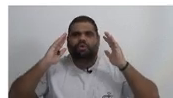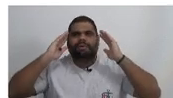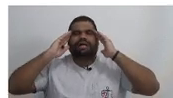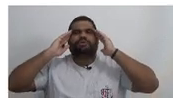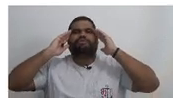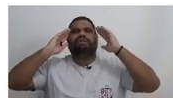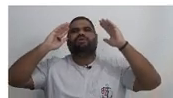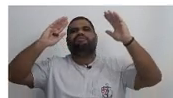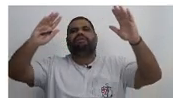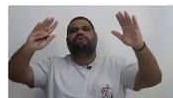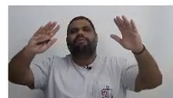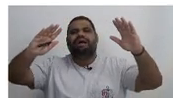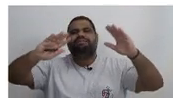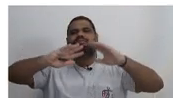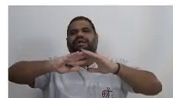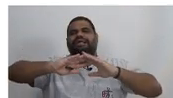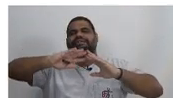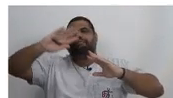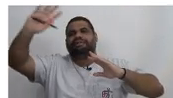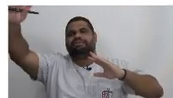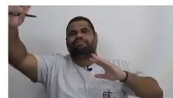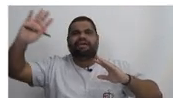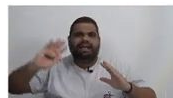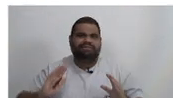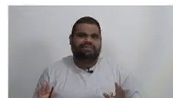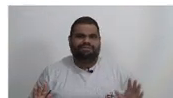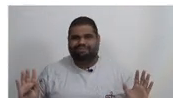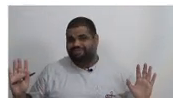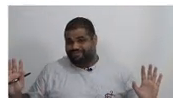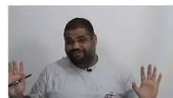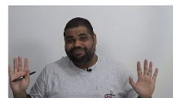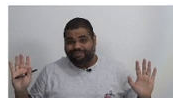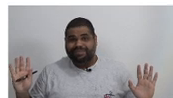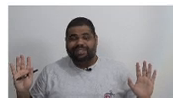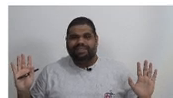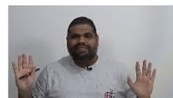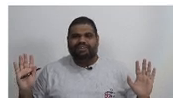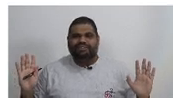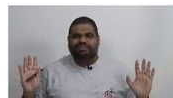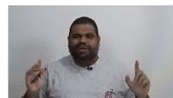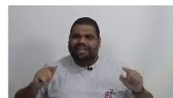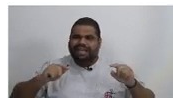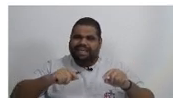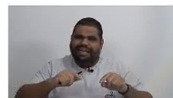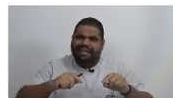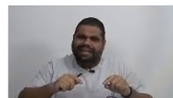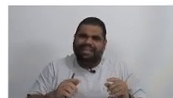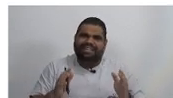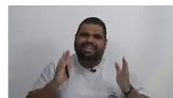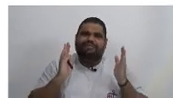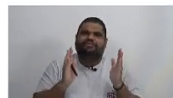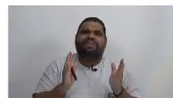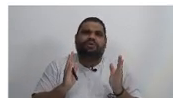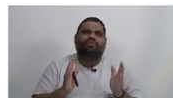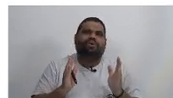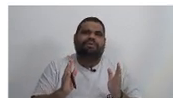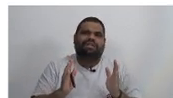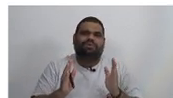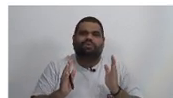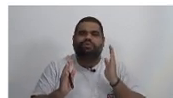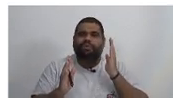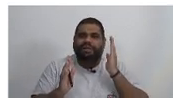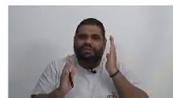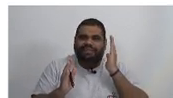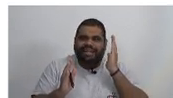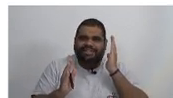já é automático. Falou em valor máximo, o cara já pensa no vértice. Só que aqui ele definiu o